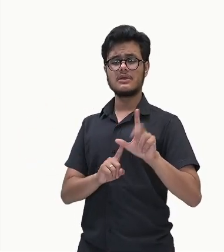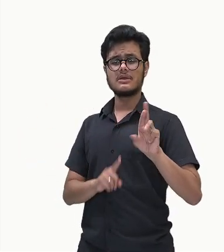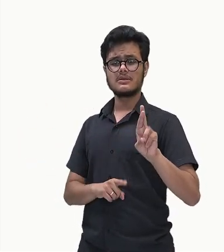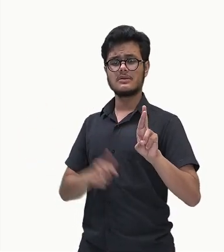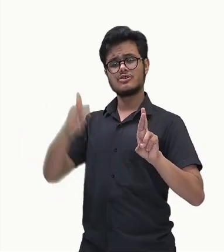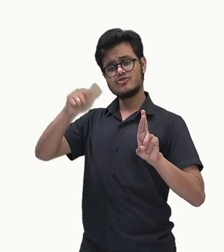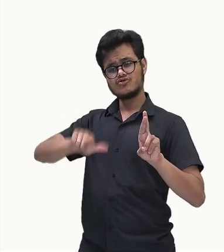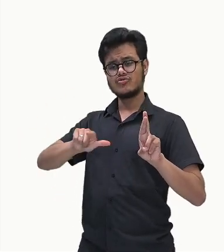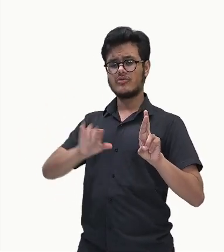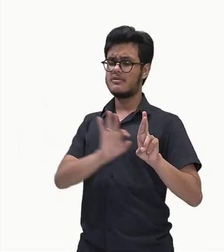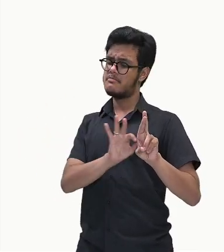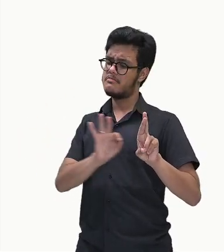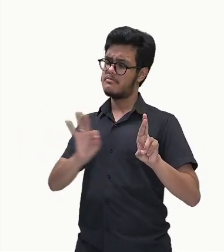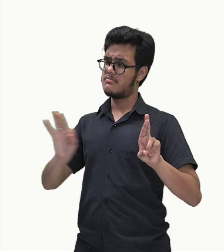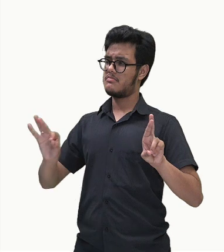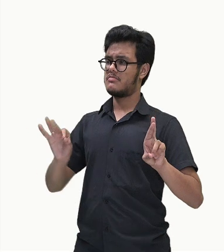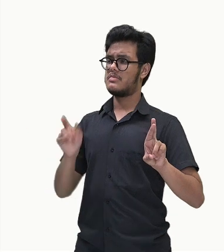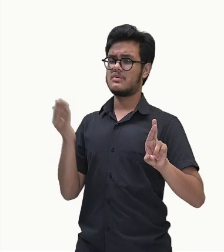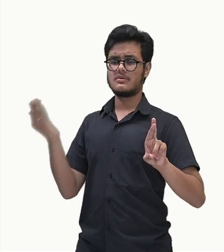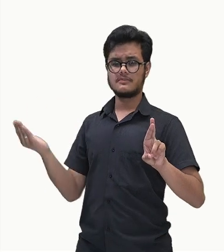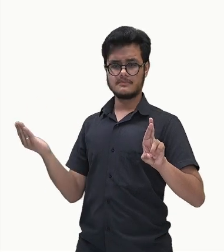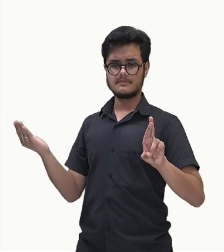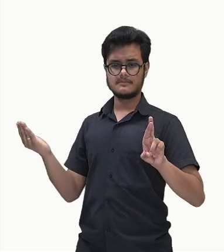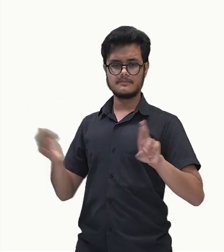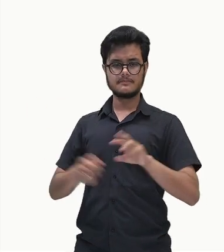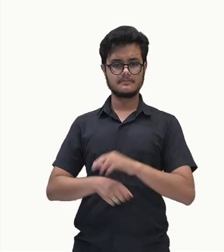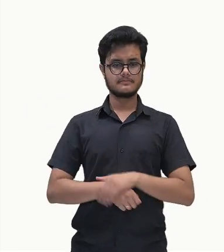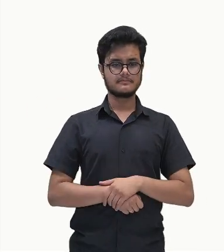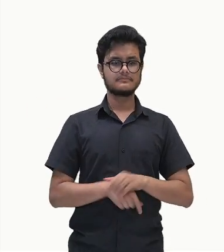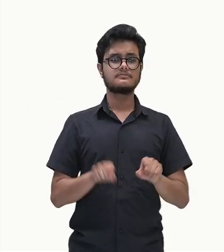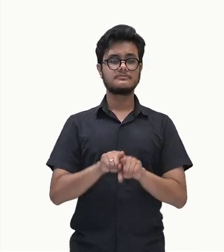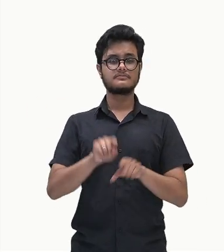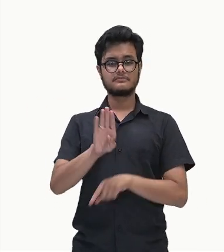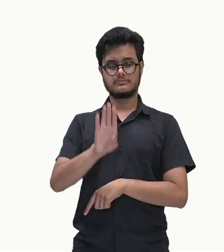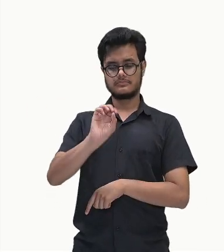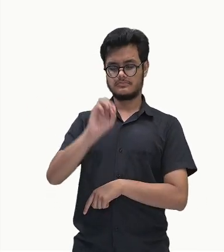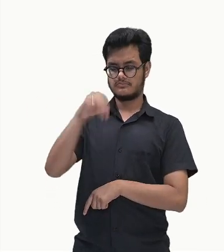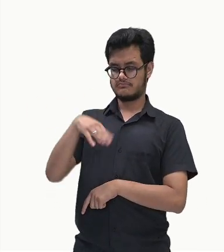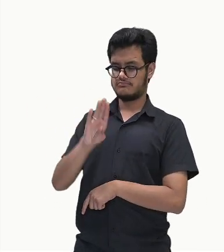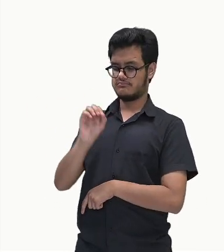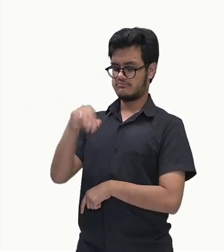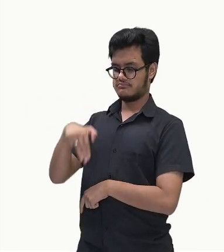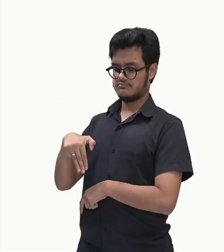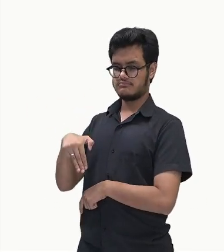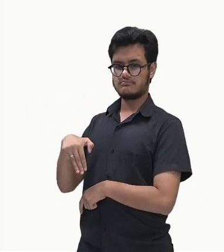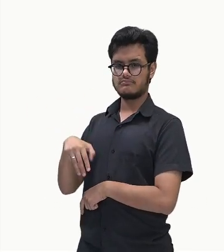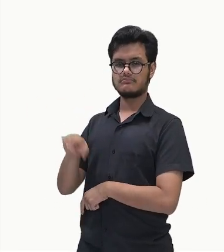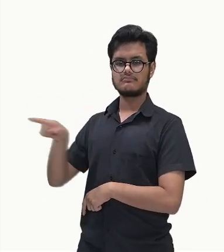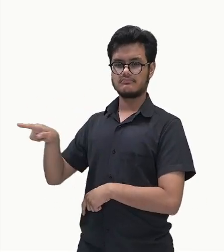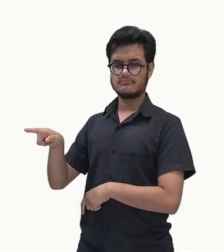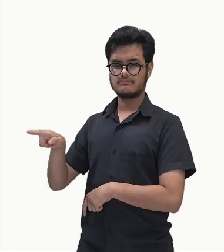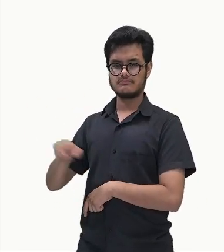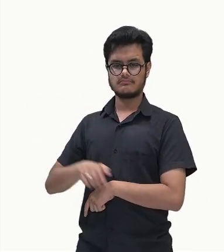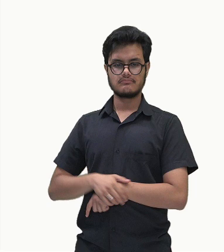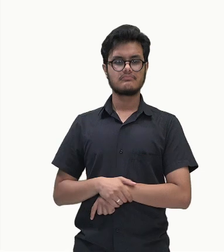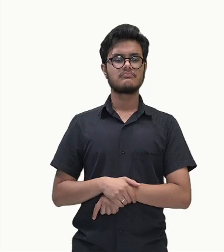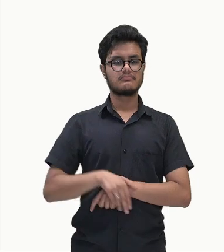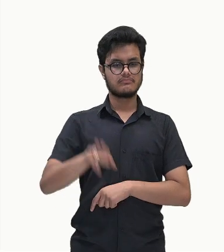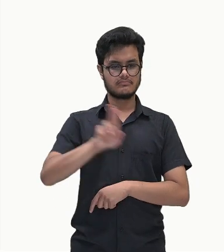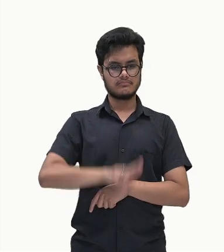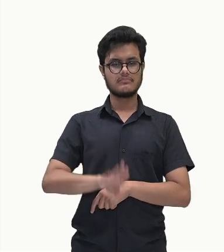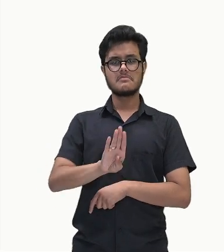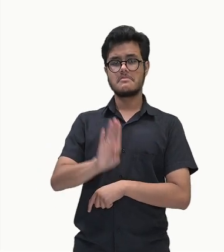repetindo aqui temos também bombom que são as letras